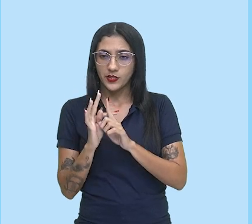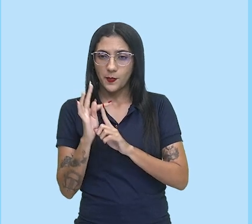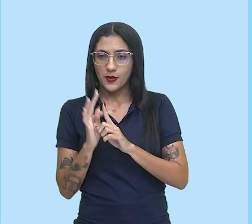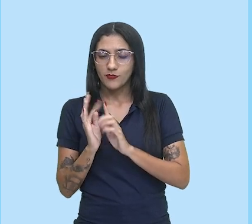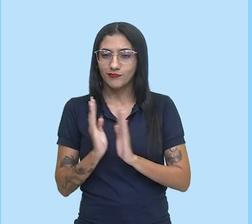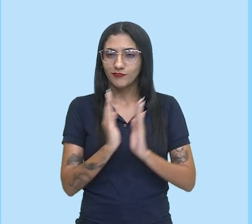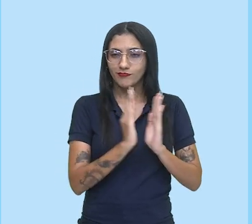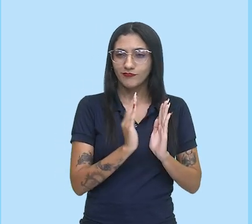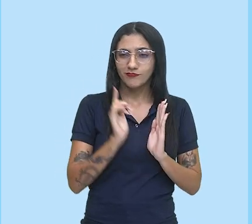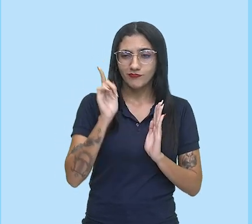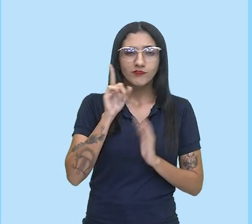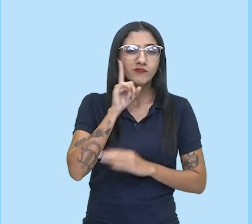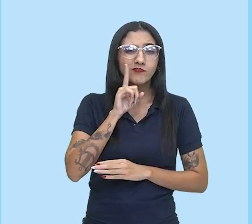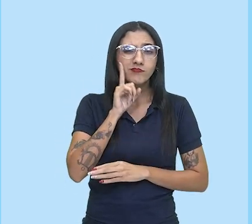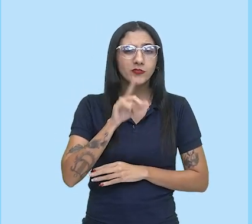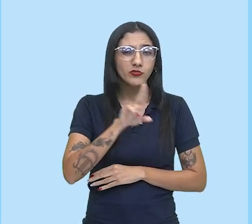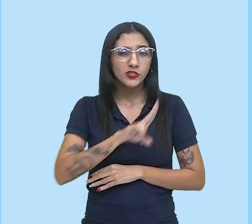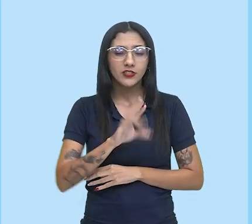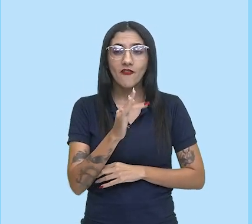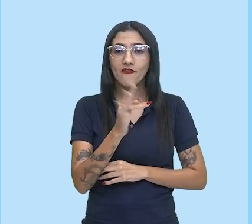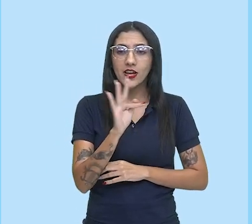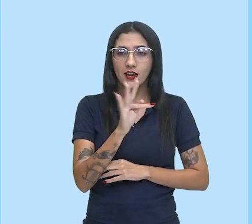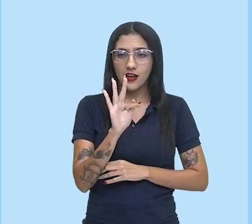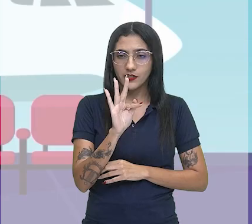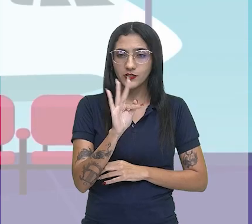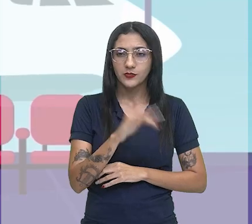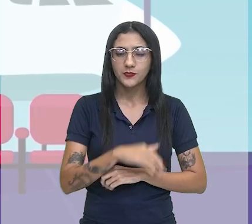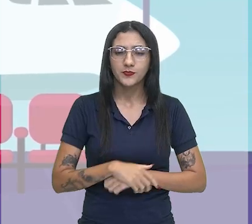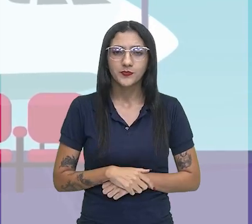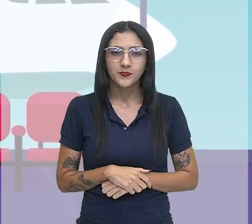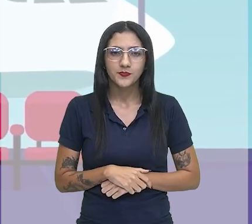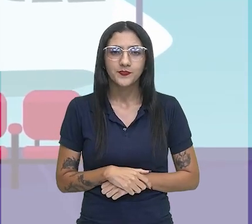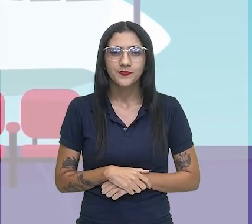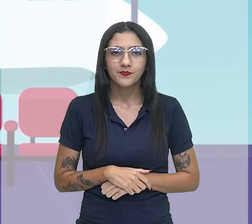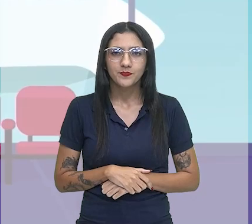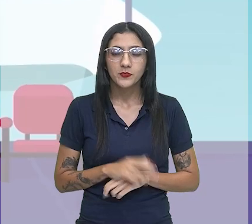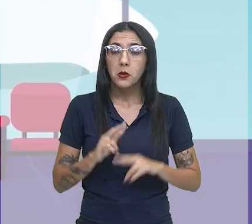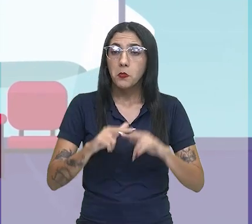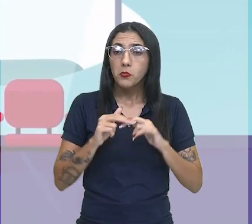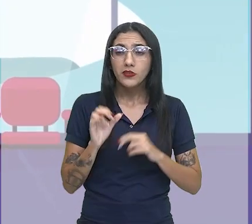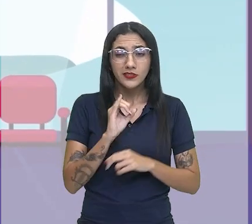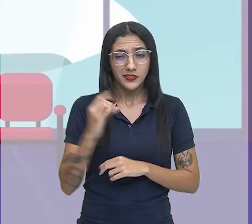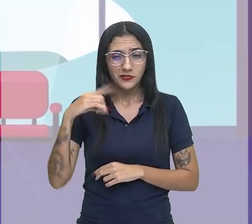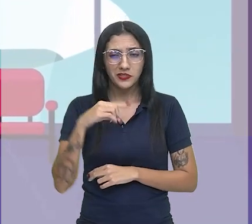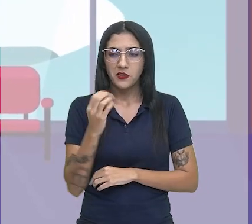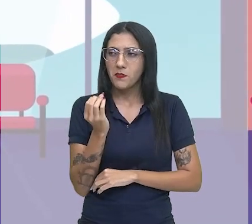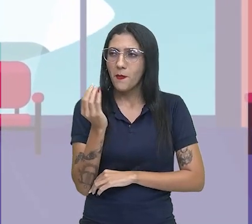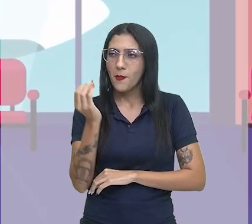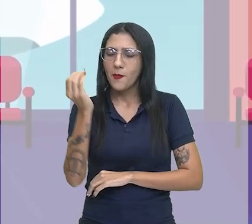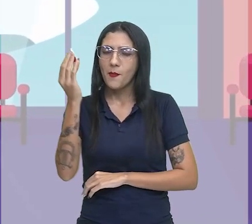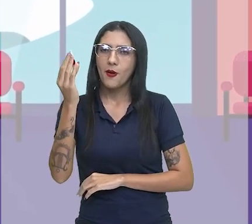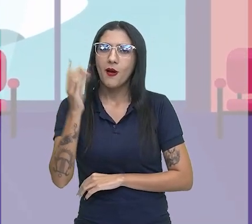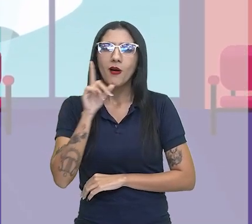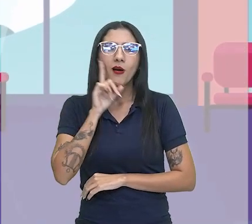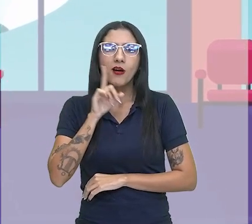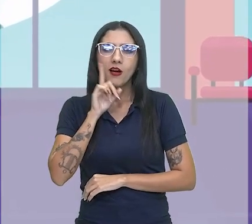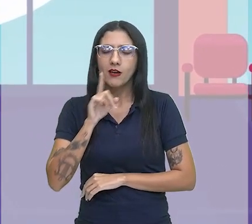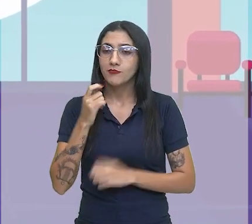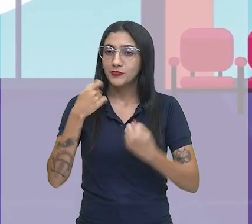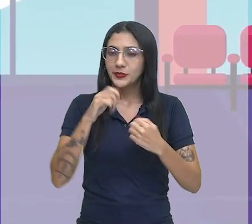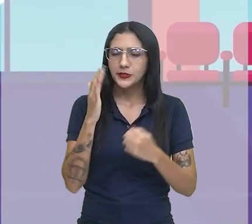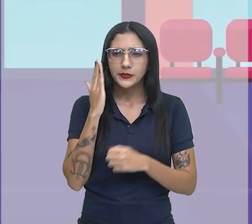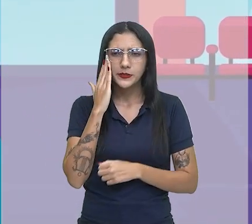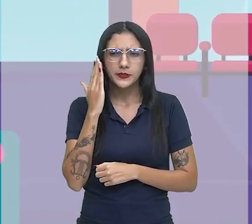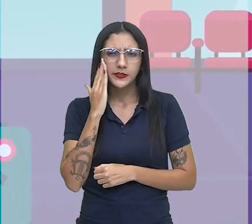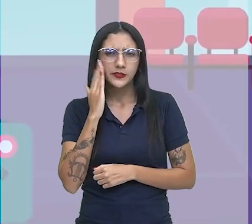os estadunidenses utilizam a escala Fahrenheit. Portanto, se um dia for viajar para os Estados Unidos, certifique-se de conferir